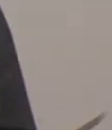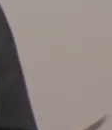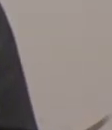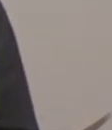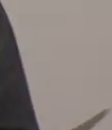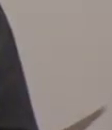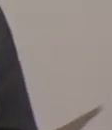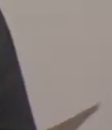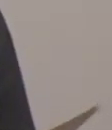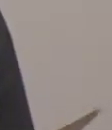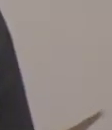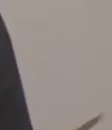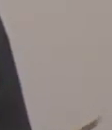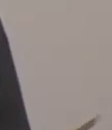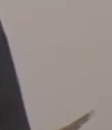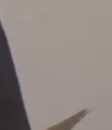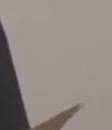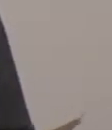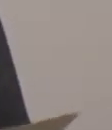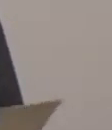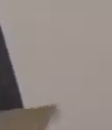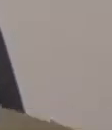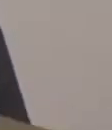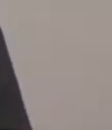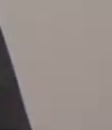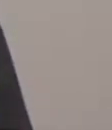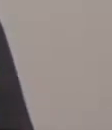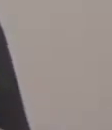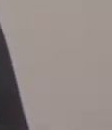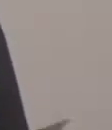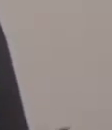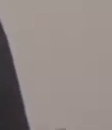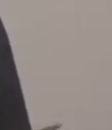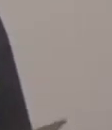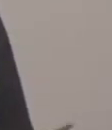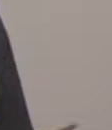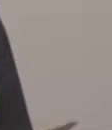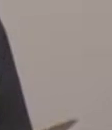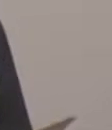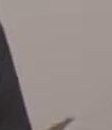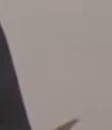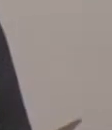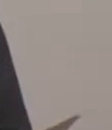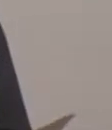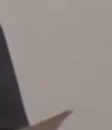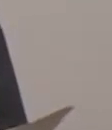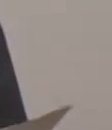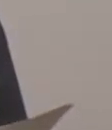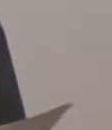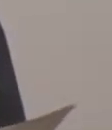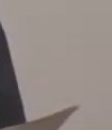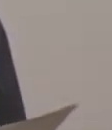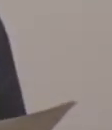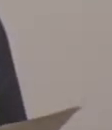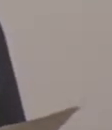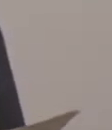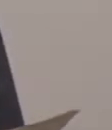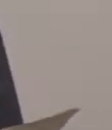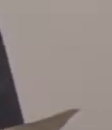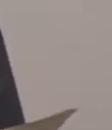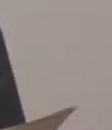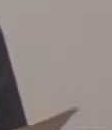no nosso município. Foi matéria da Globo, inclusive. Não sei se vocês chegaram a ver, foi matéria no